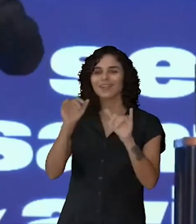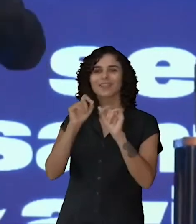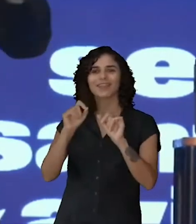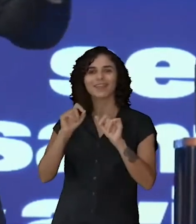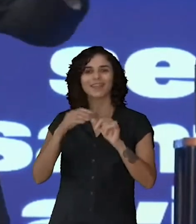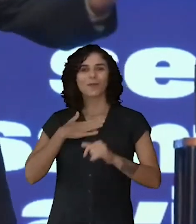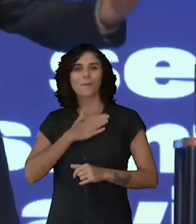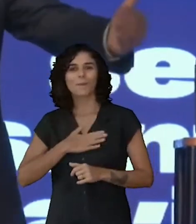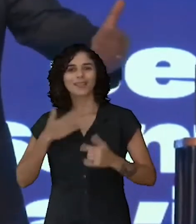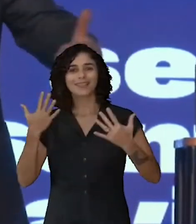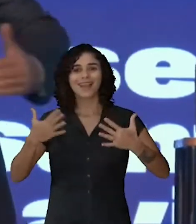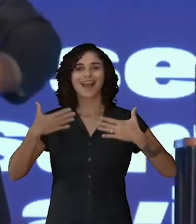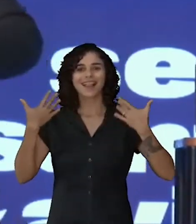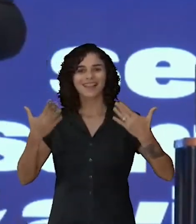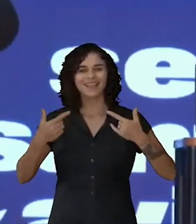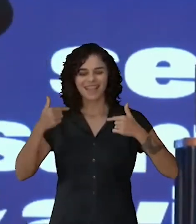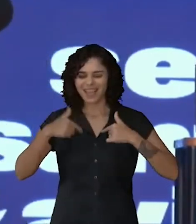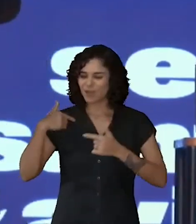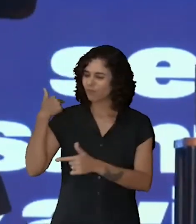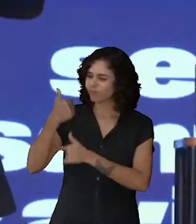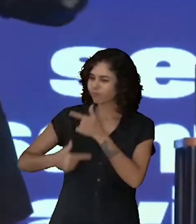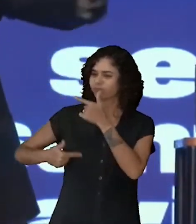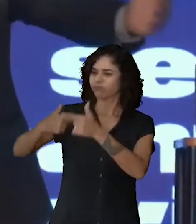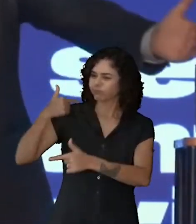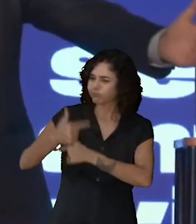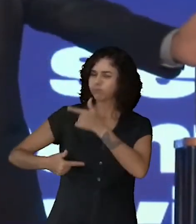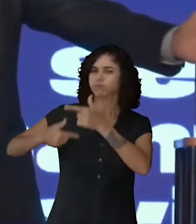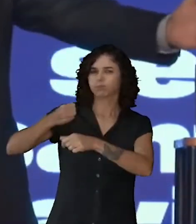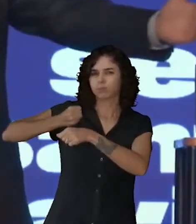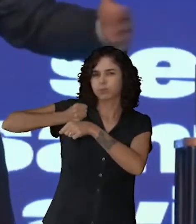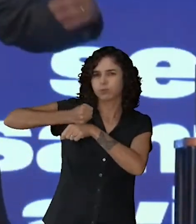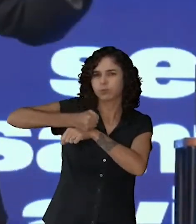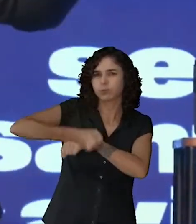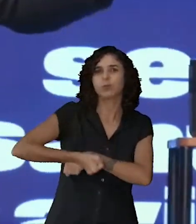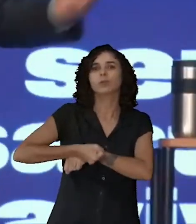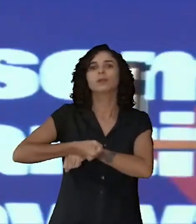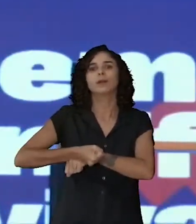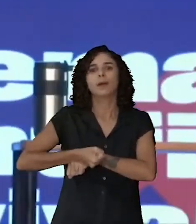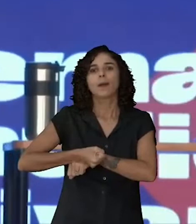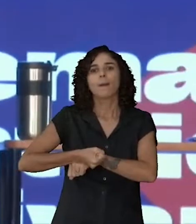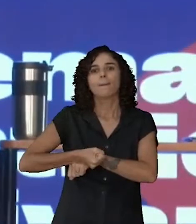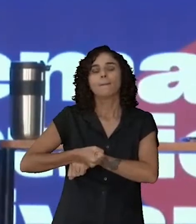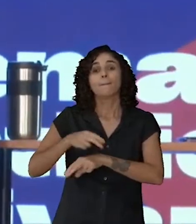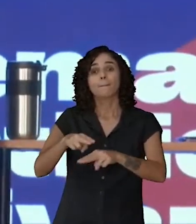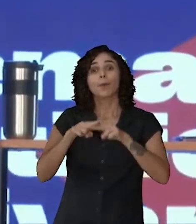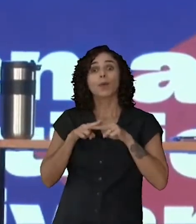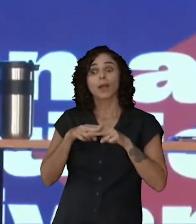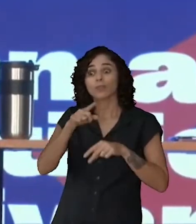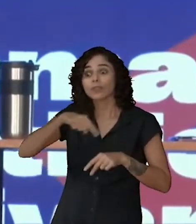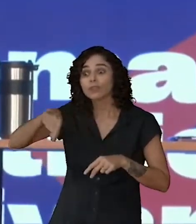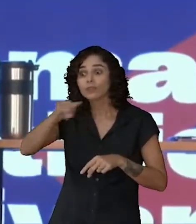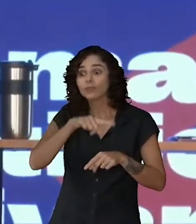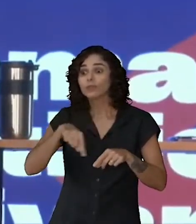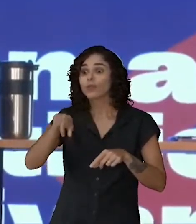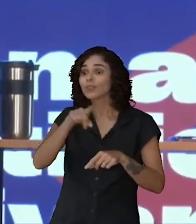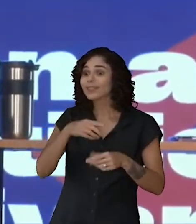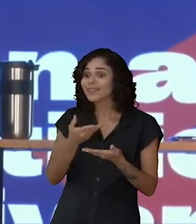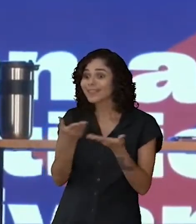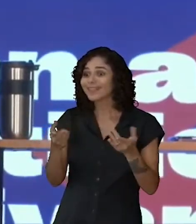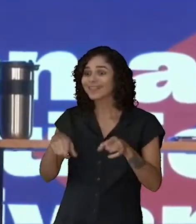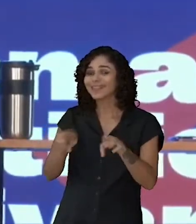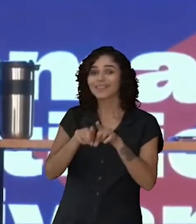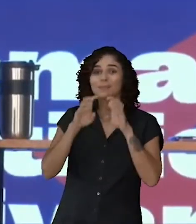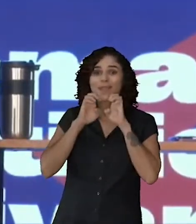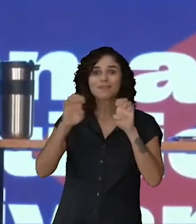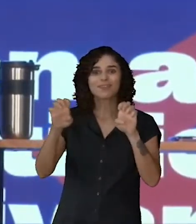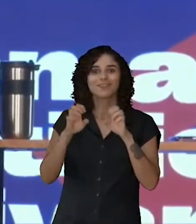me gastarei e me deixarei gastar em favor de vocês e do Evangelho. Ele também disse, eu descobri